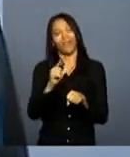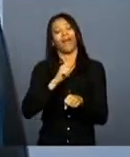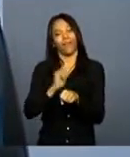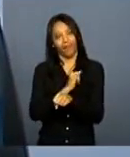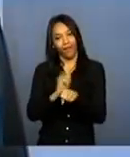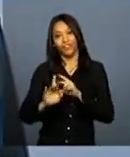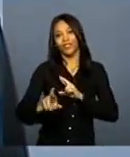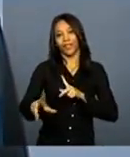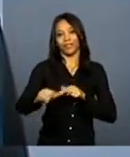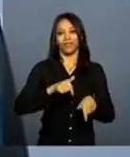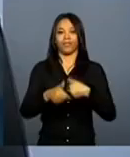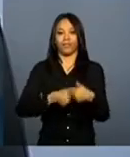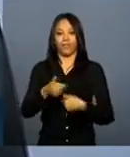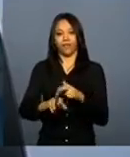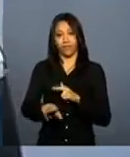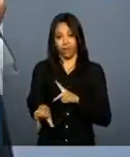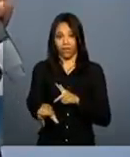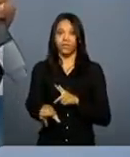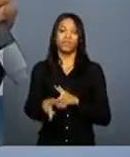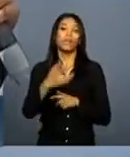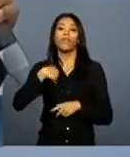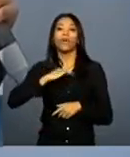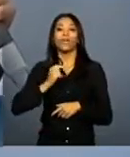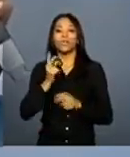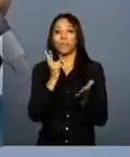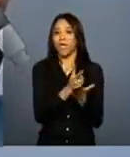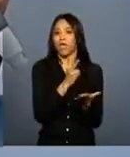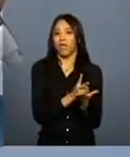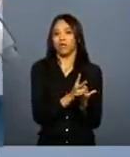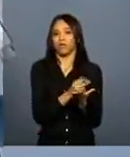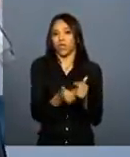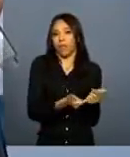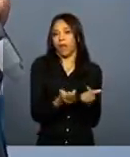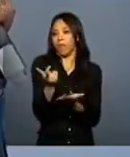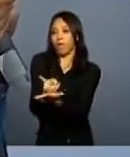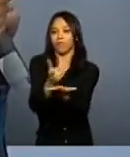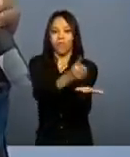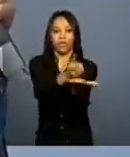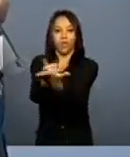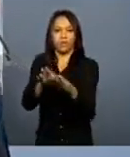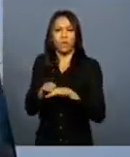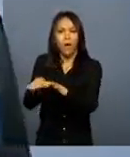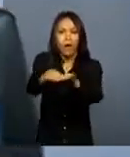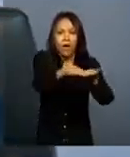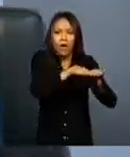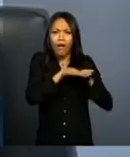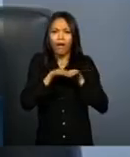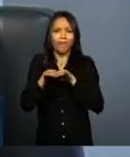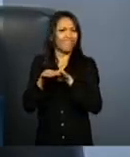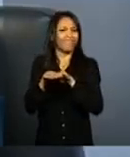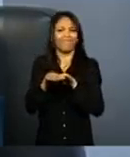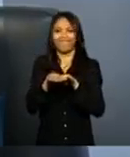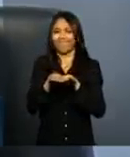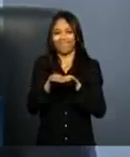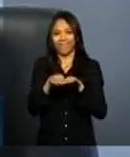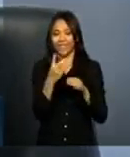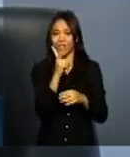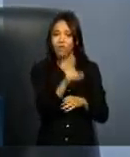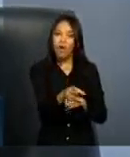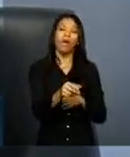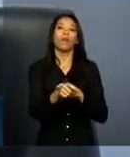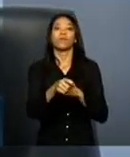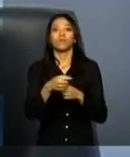que ser diferente. Nós não podemos chegar do mesmo jeito. Se a gente tentar chegar do mesmo jeito que a gente chegou para a agricultura